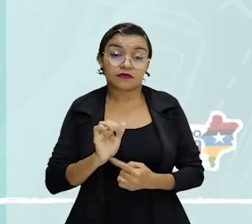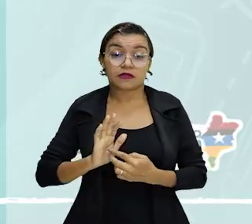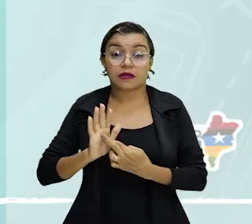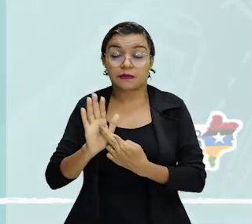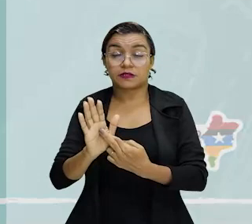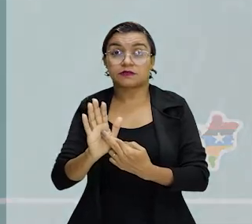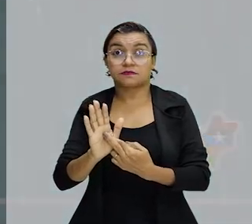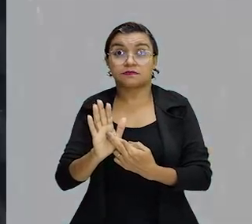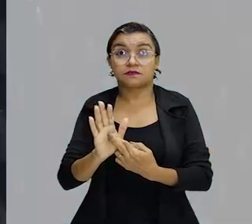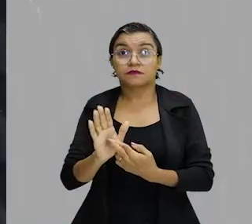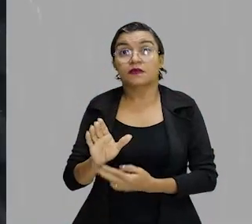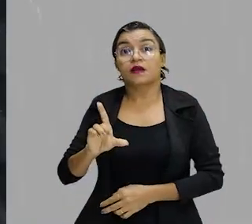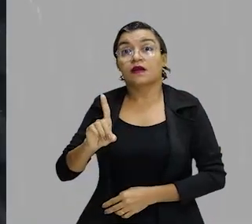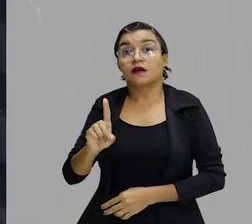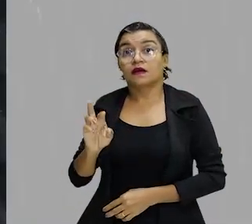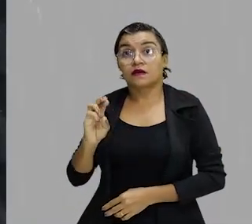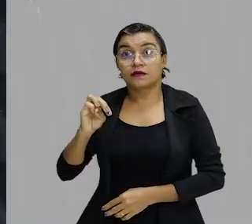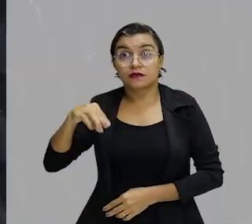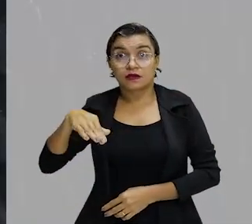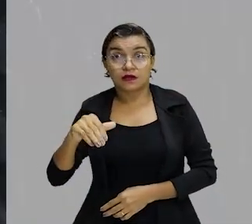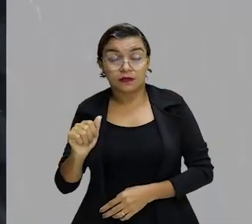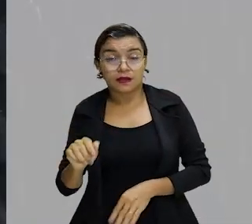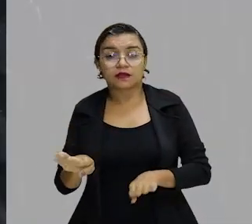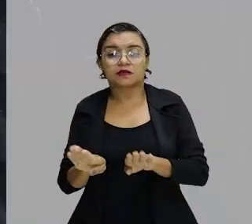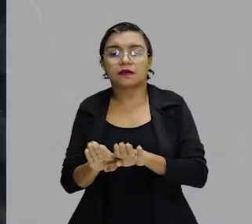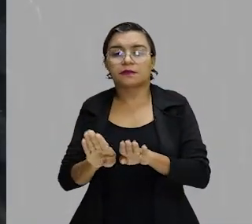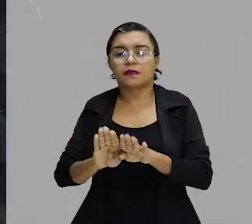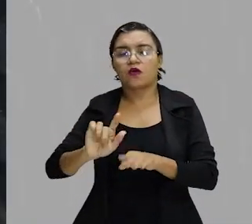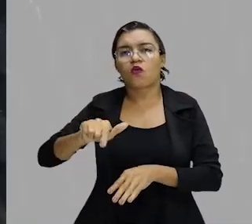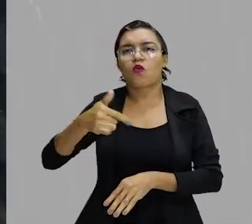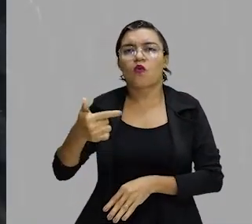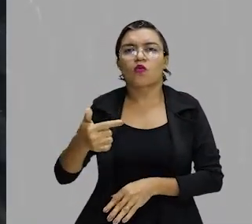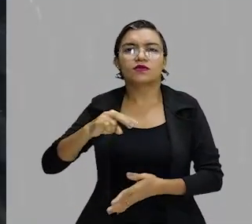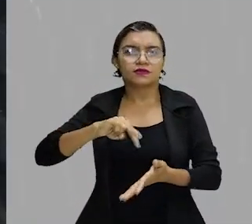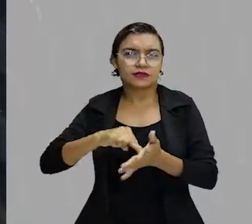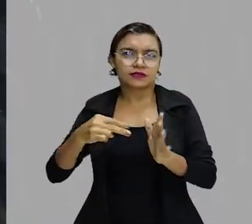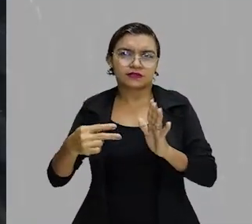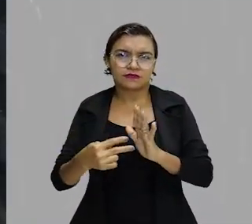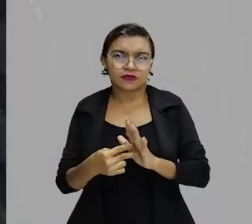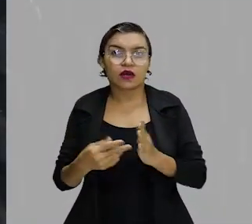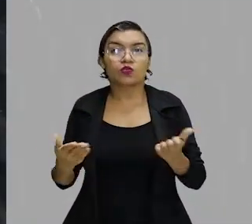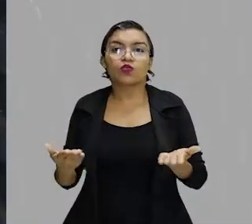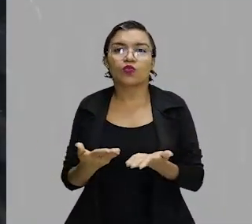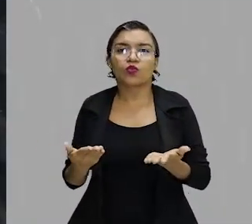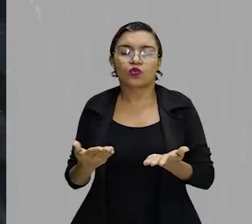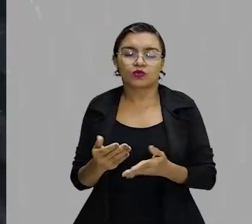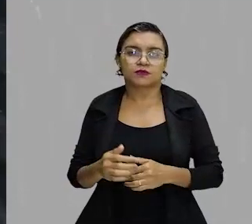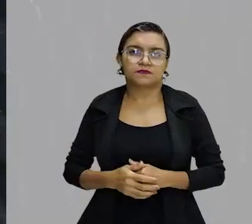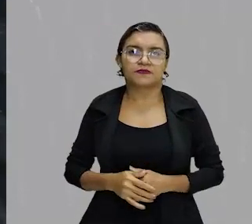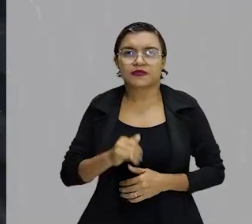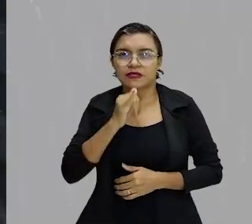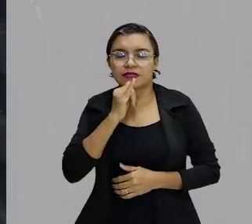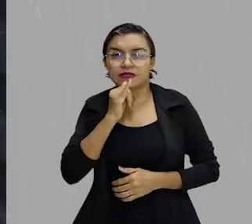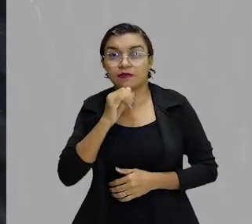termo drama também possui uma outra conotação, um outro sentido nos dias atuais. Quando você fala de drama,